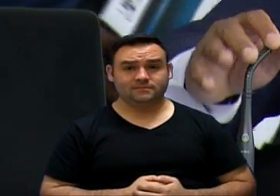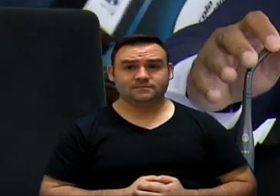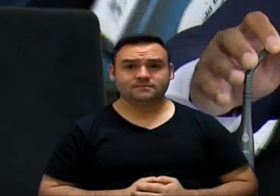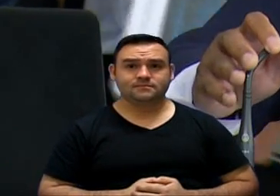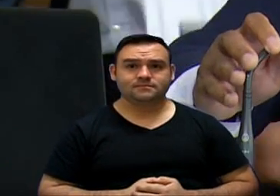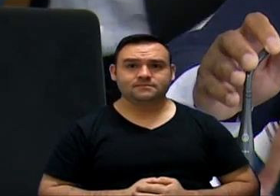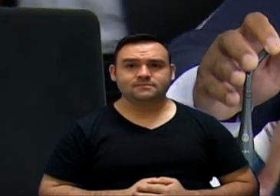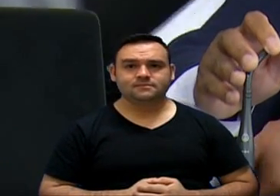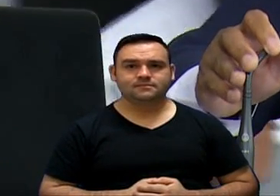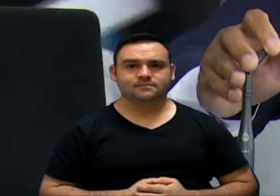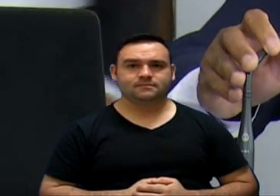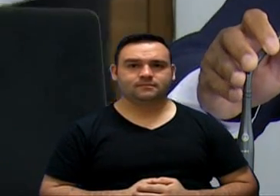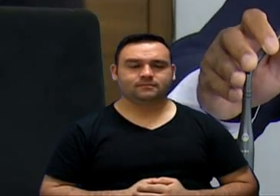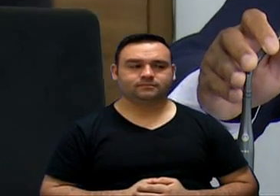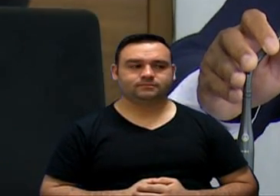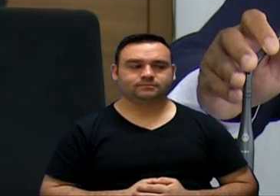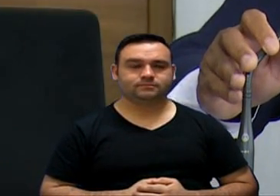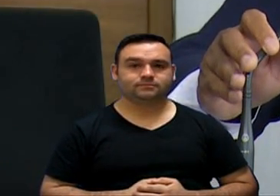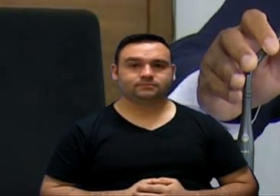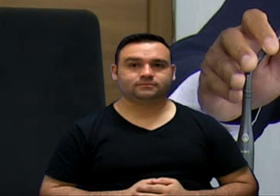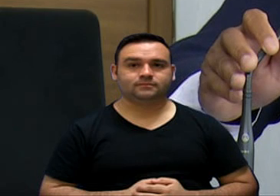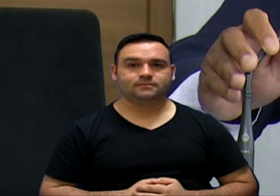Então, vamos.